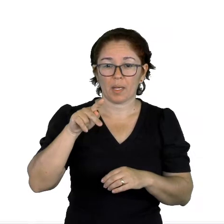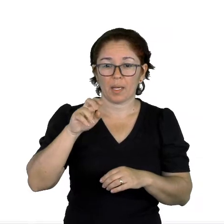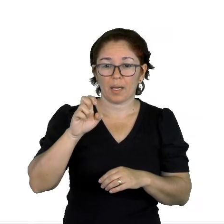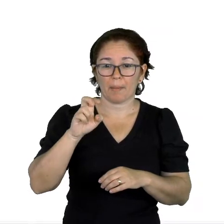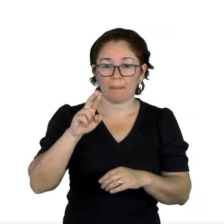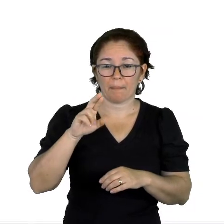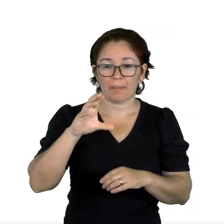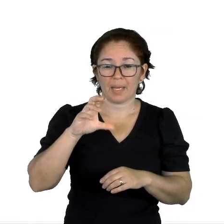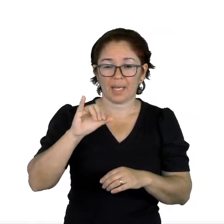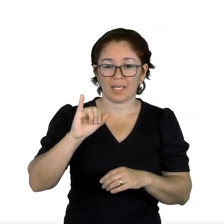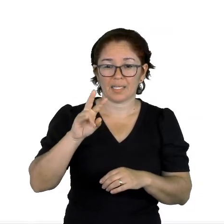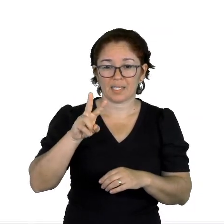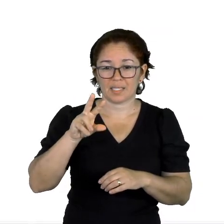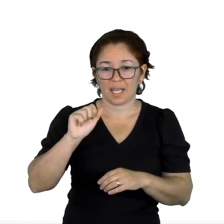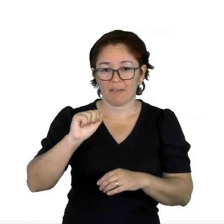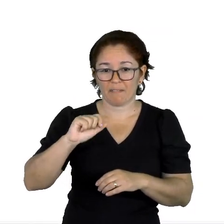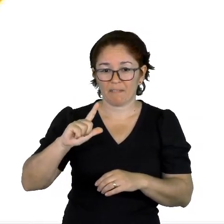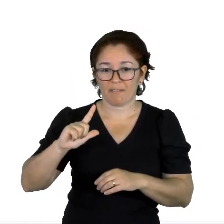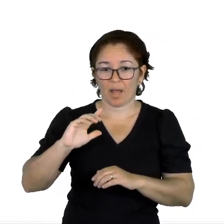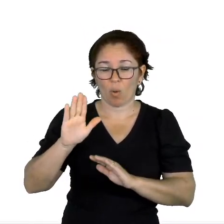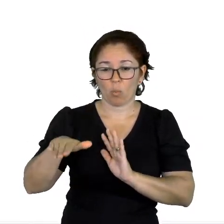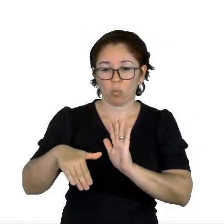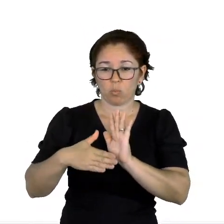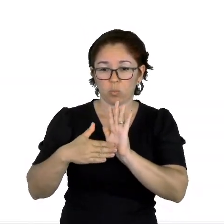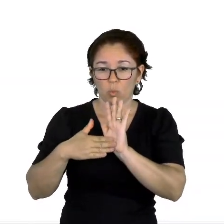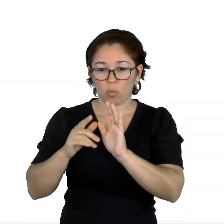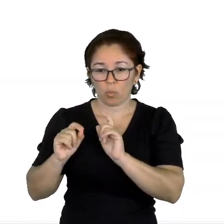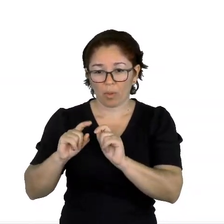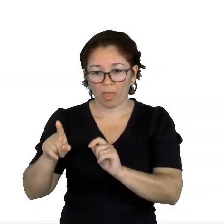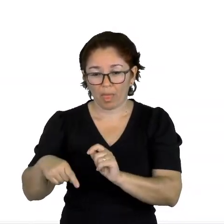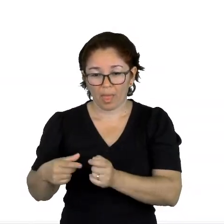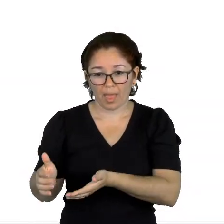baixa alemã e suas dificuldades.